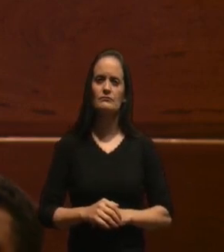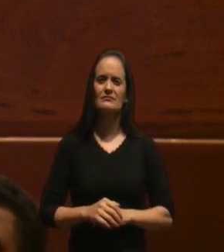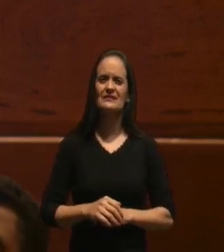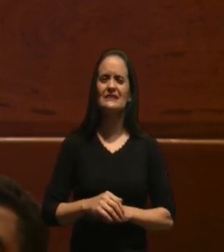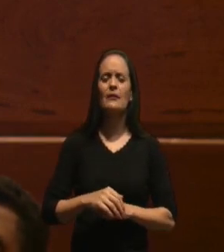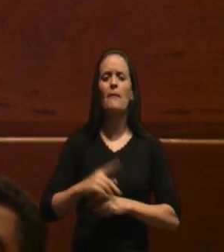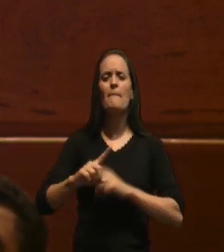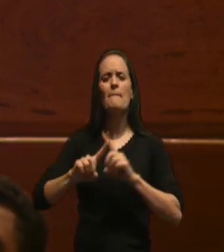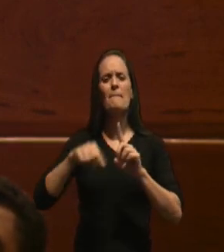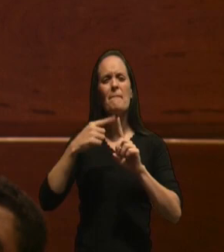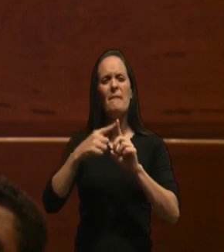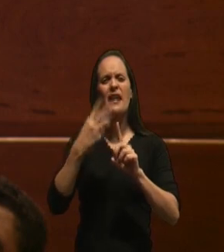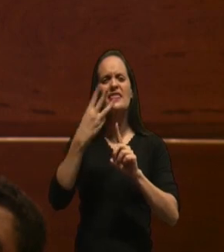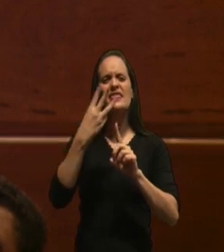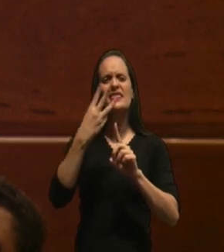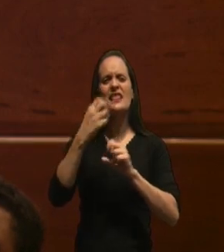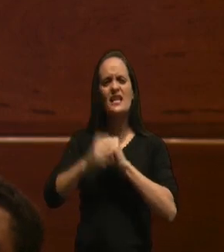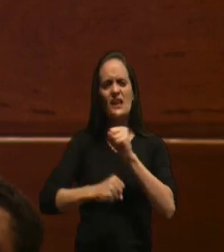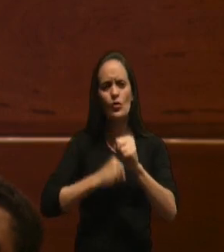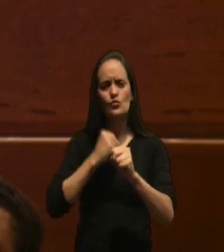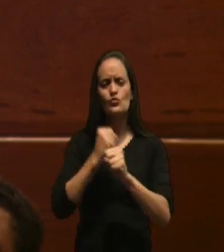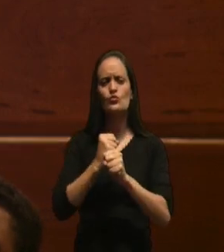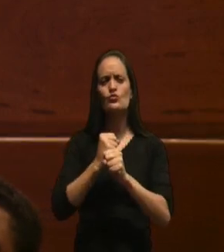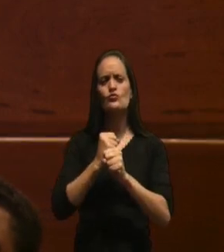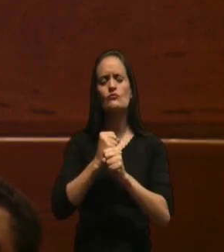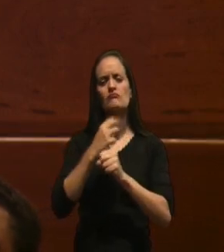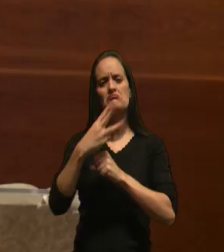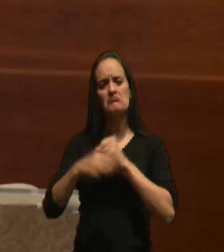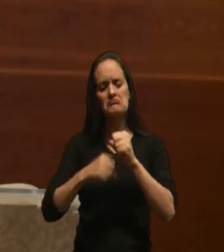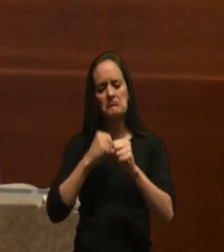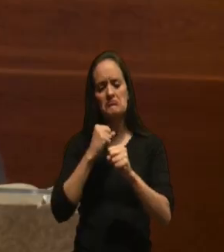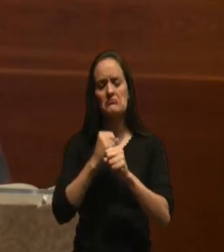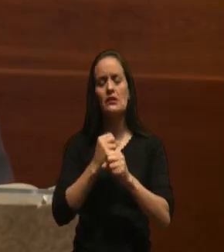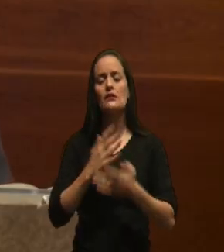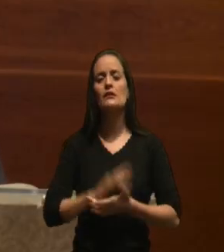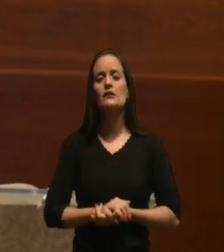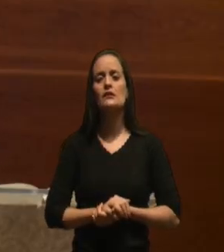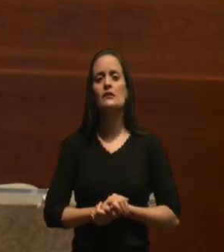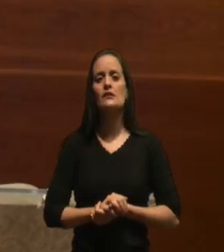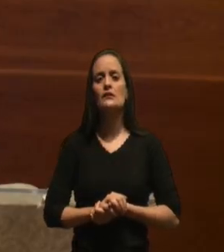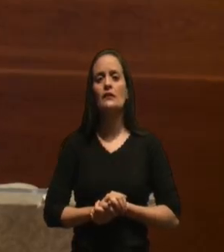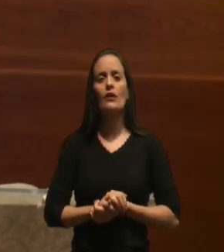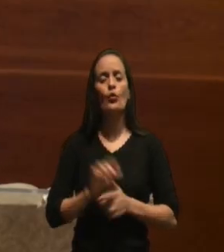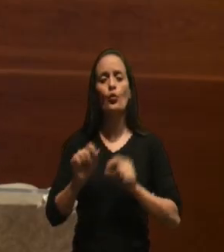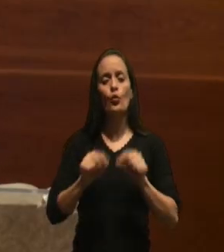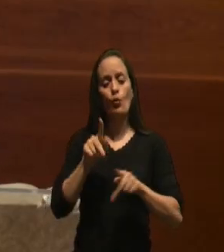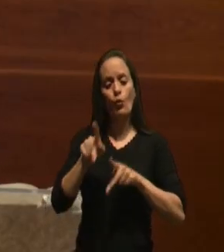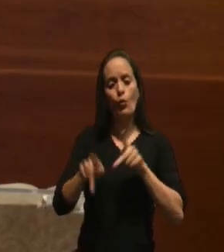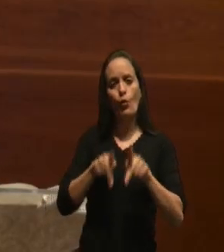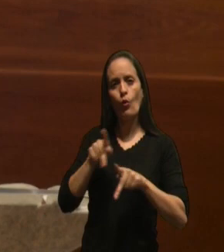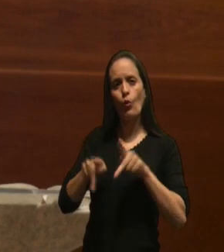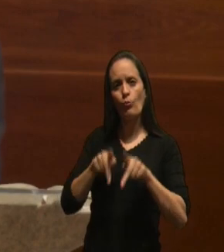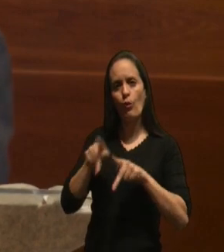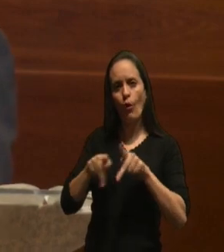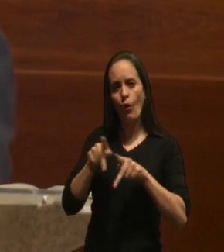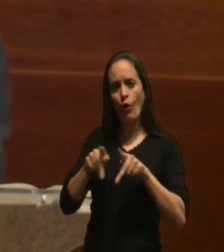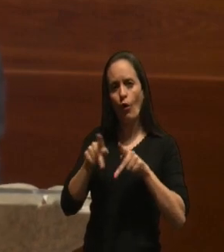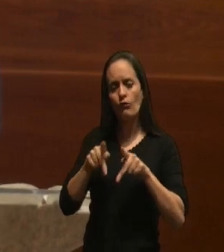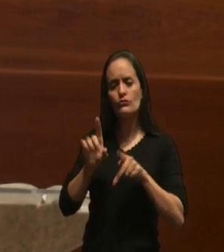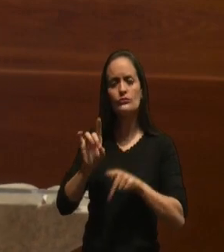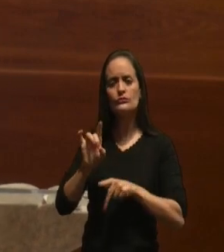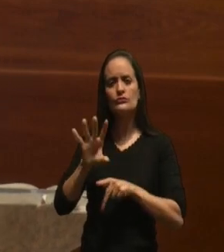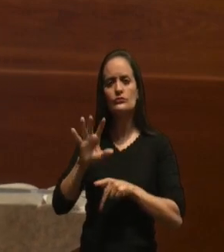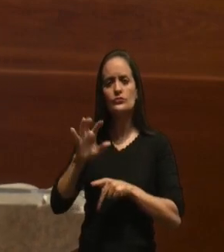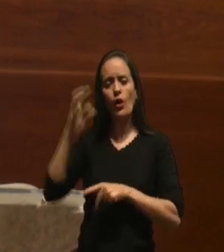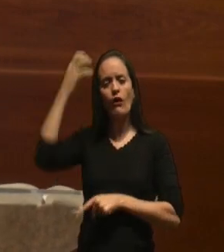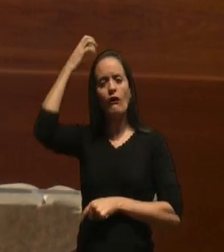3 anos o povo de Ramote Gileade estava em paz com Acabe. Não havia motivo algum para